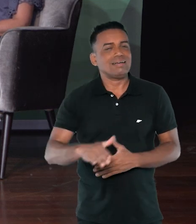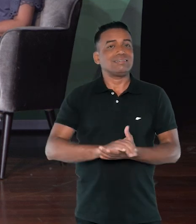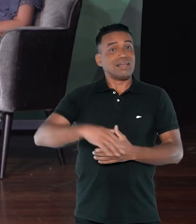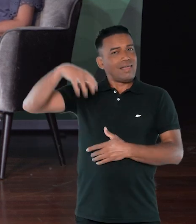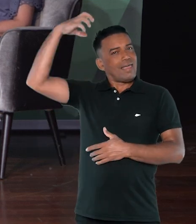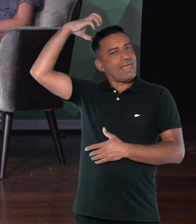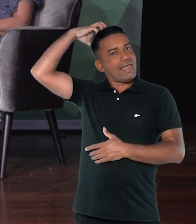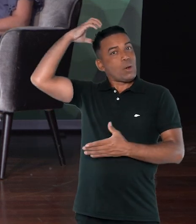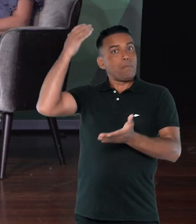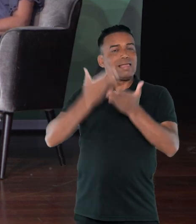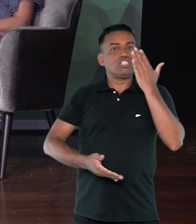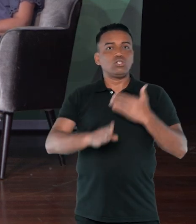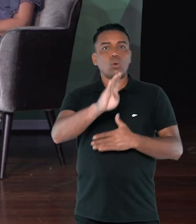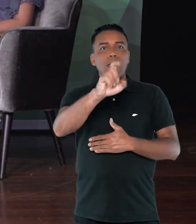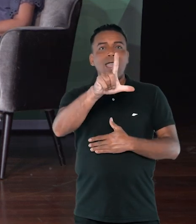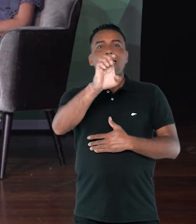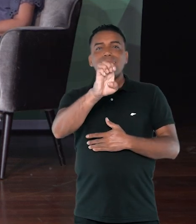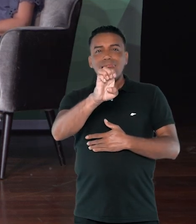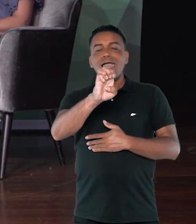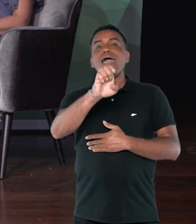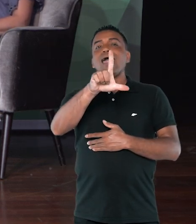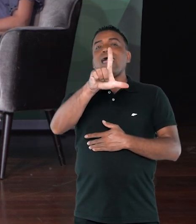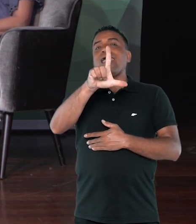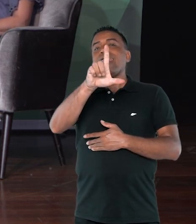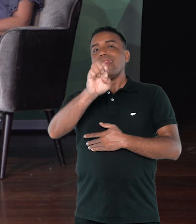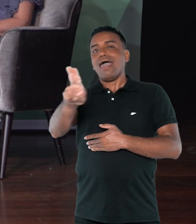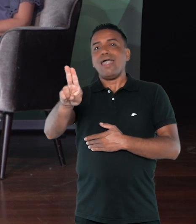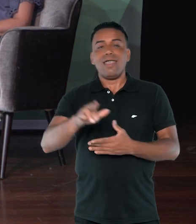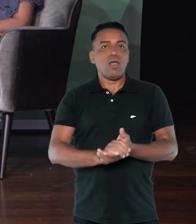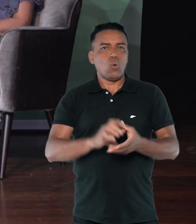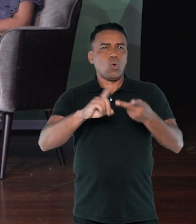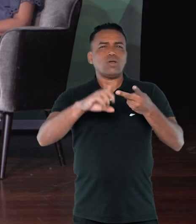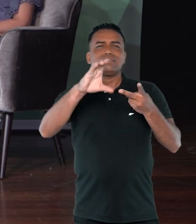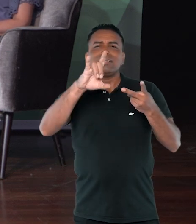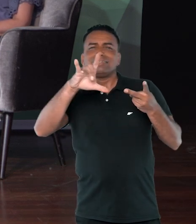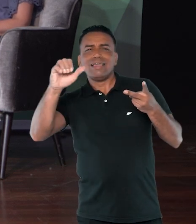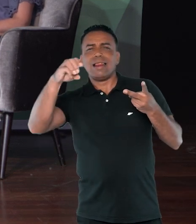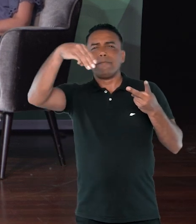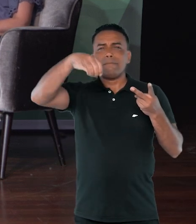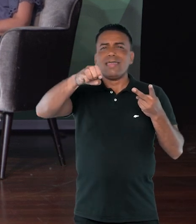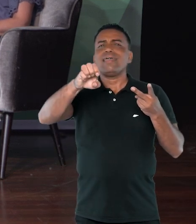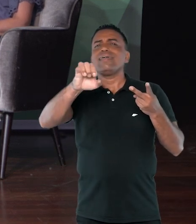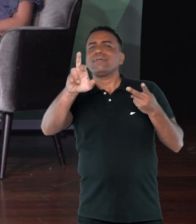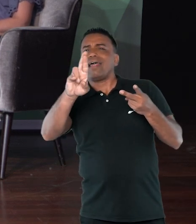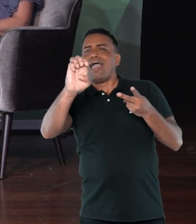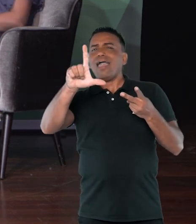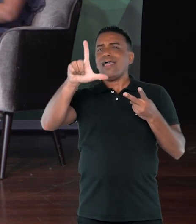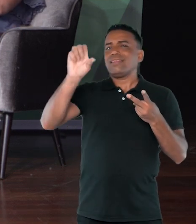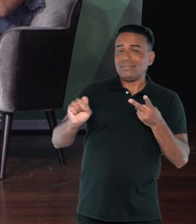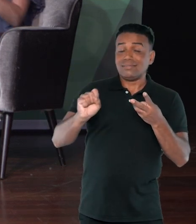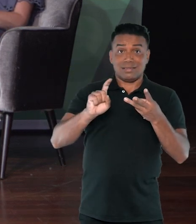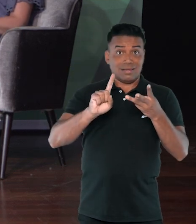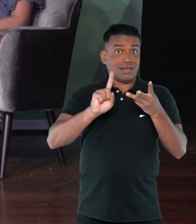do Beleléu, Cecília Meirelles. Aos 9 anos de idade, a professora de português da escola fez